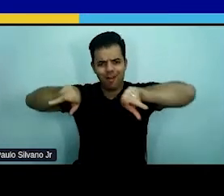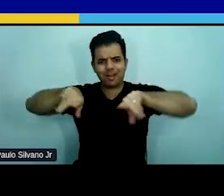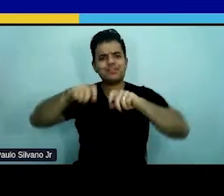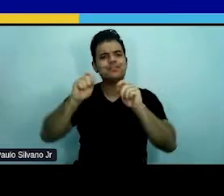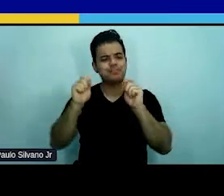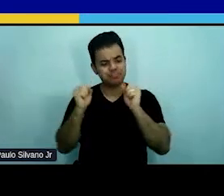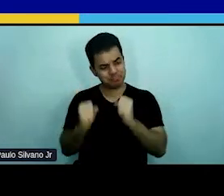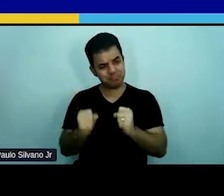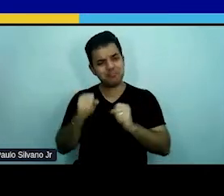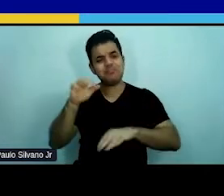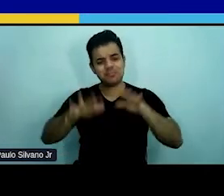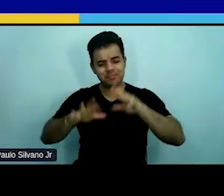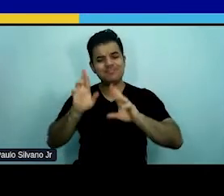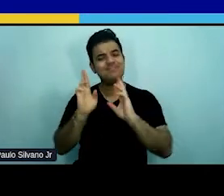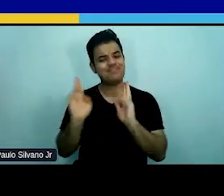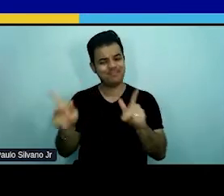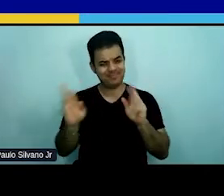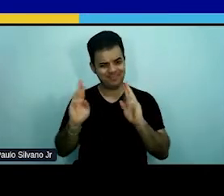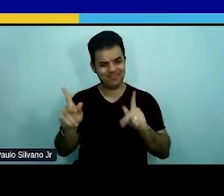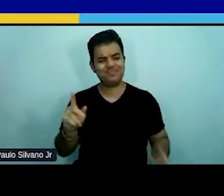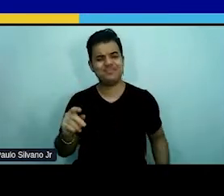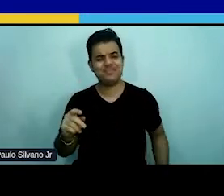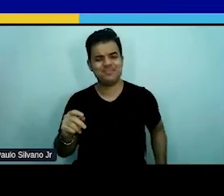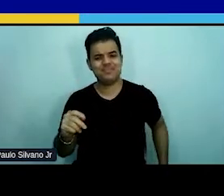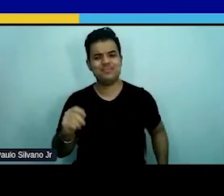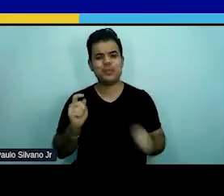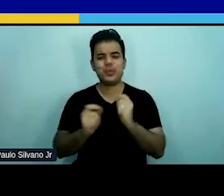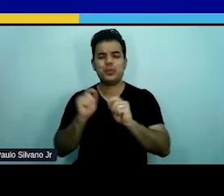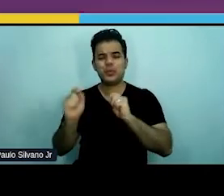aí diferente, né?